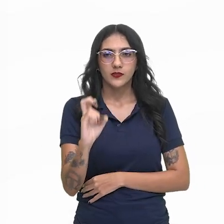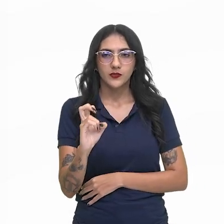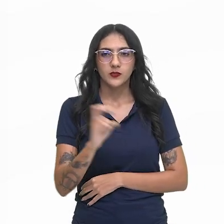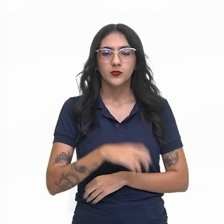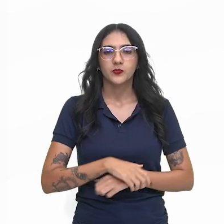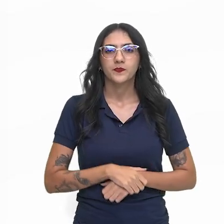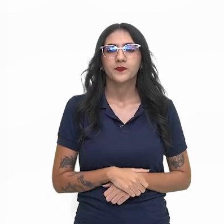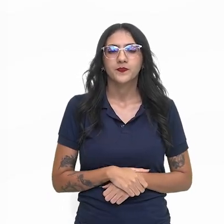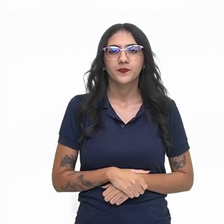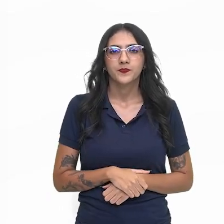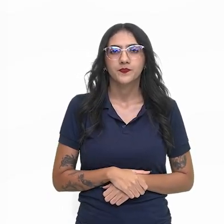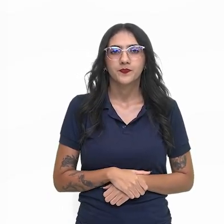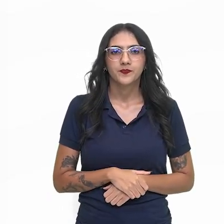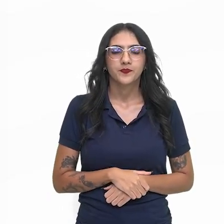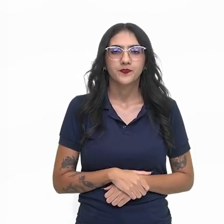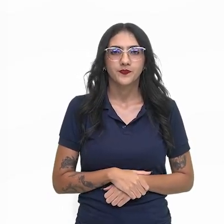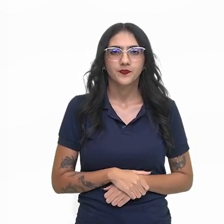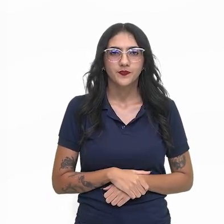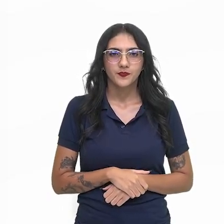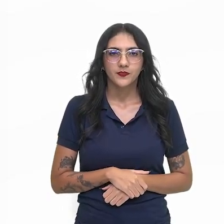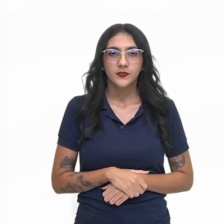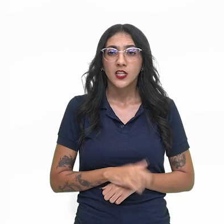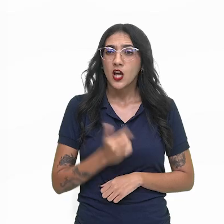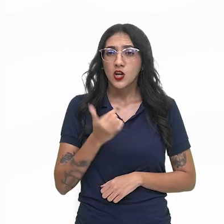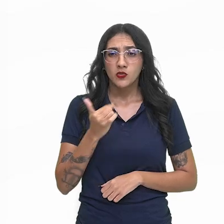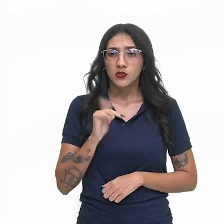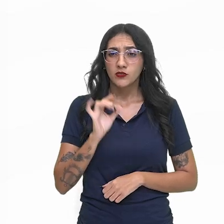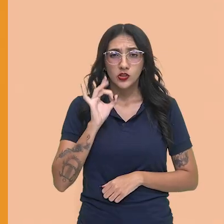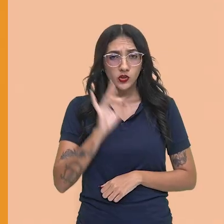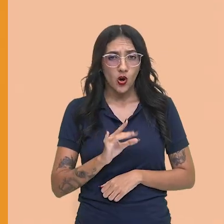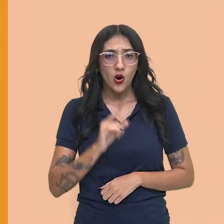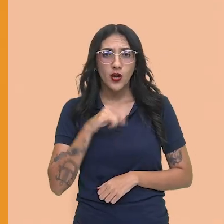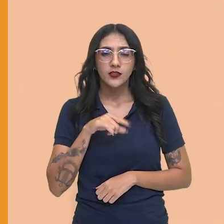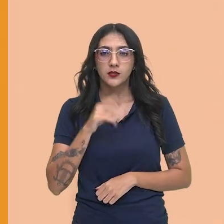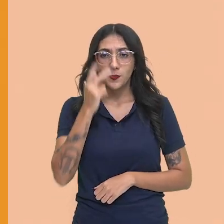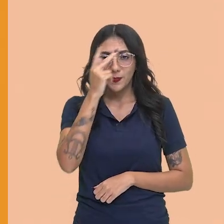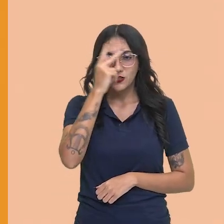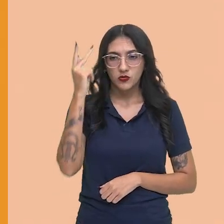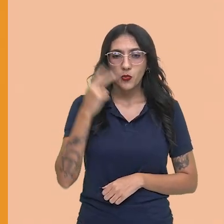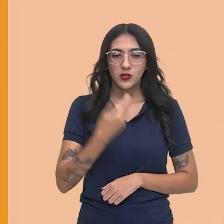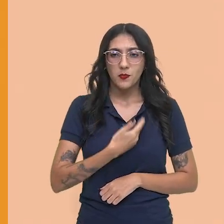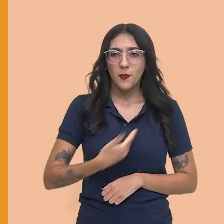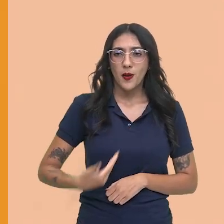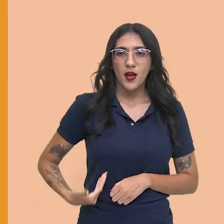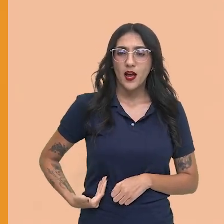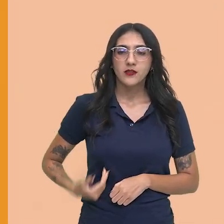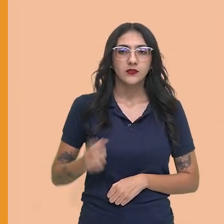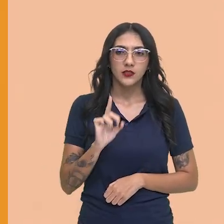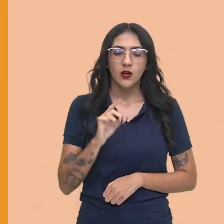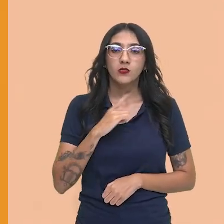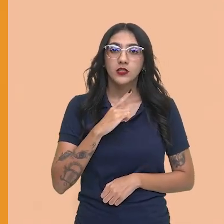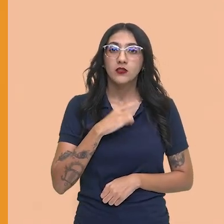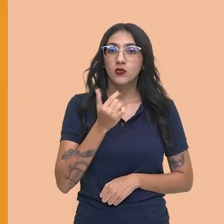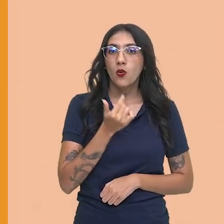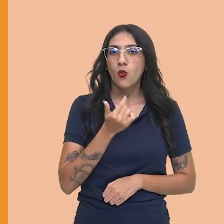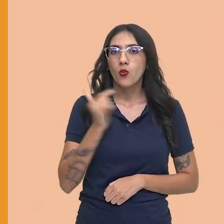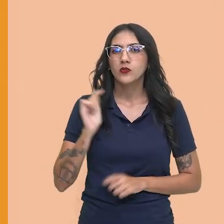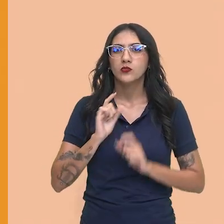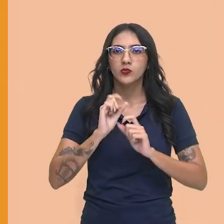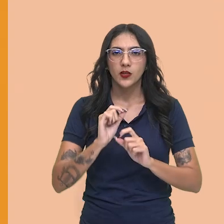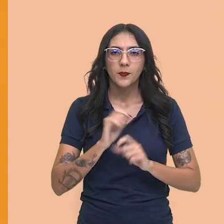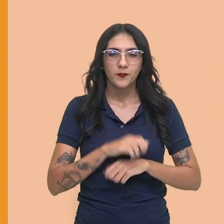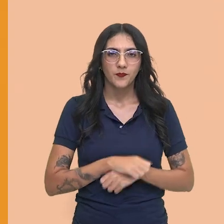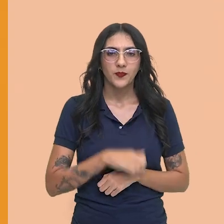1985. De destaque nesse período, não teremos só o nome dos presidentes, teremos também os atos institucionais, que são o quê?